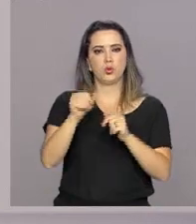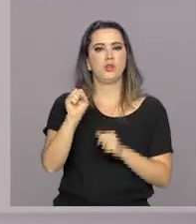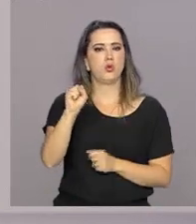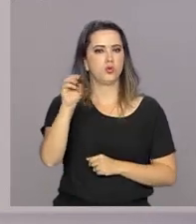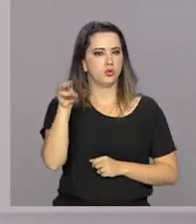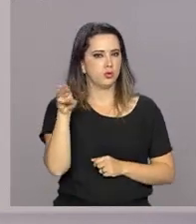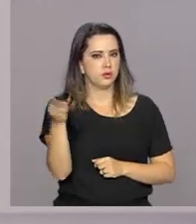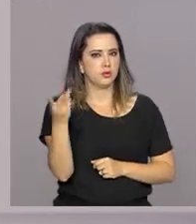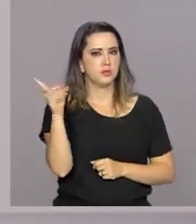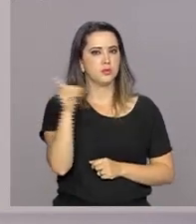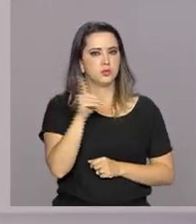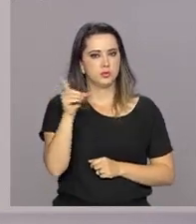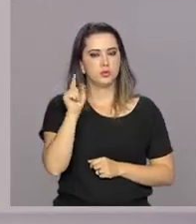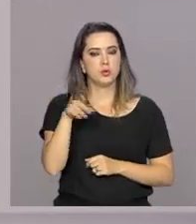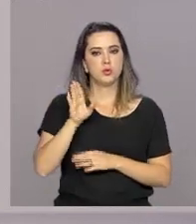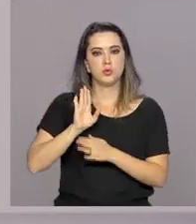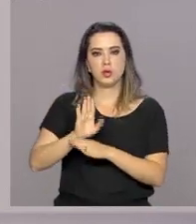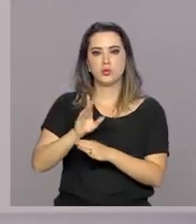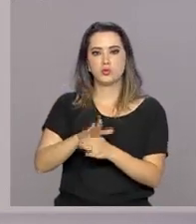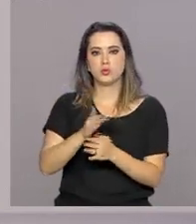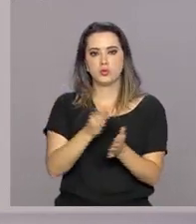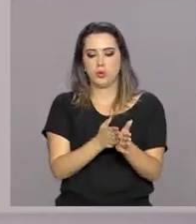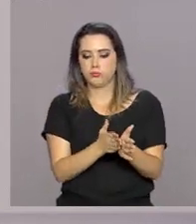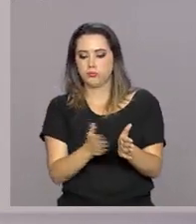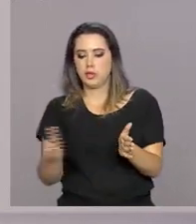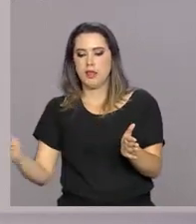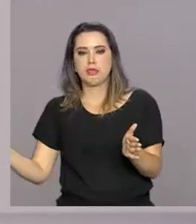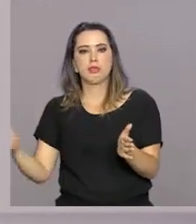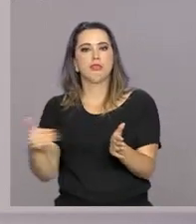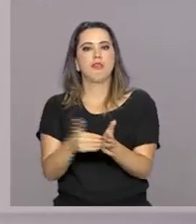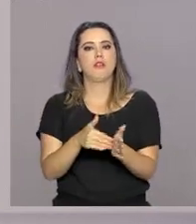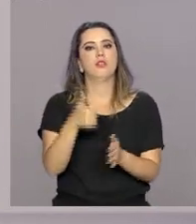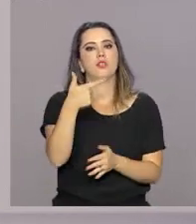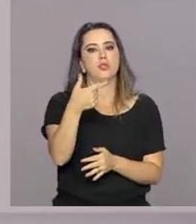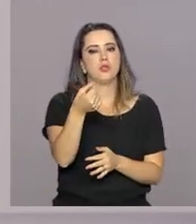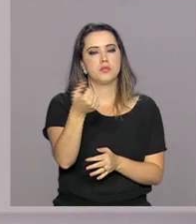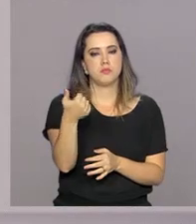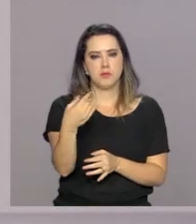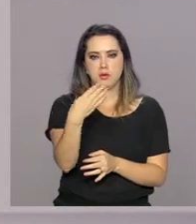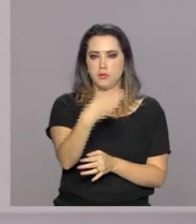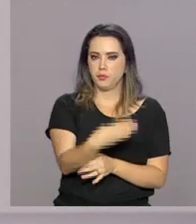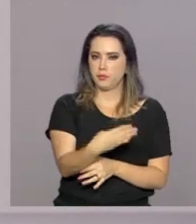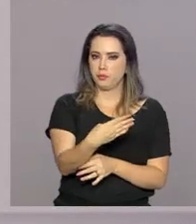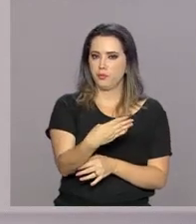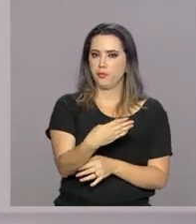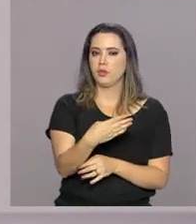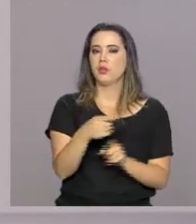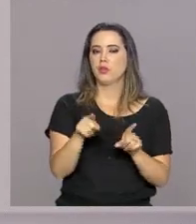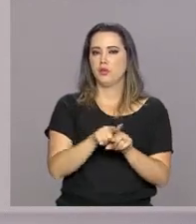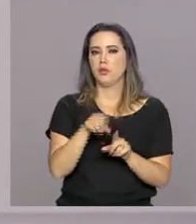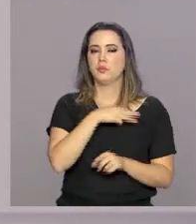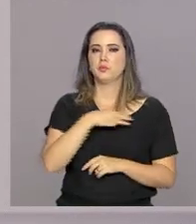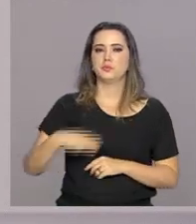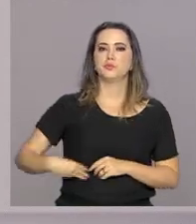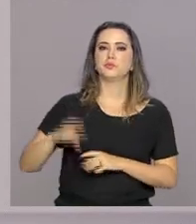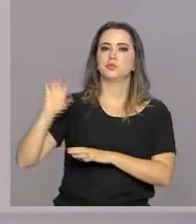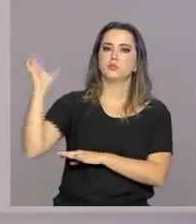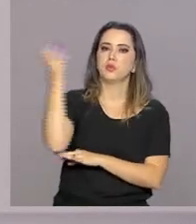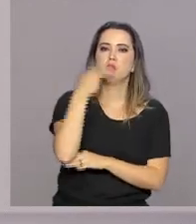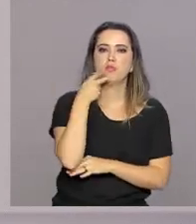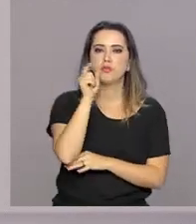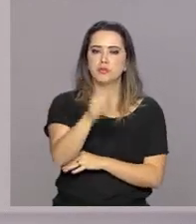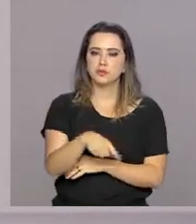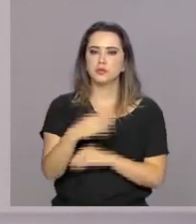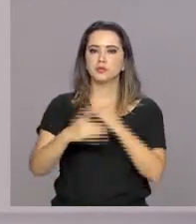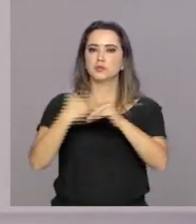80 milhões o que garante a prorrogação do acordo até 2024 o ministro do meio ambiente edson duarte ressaltou